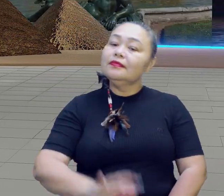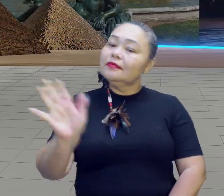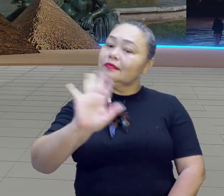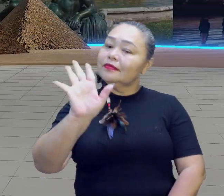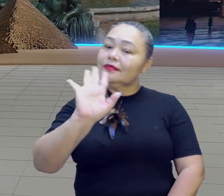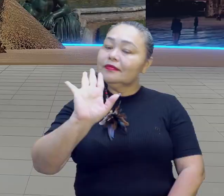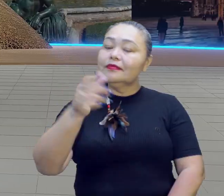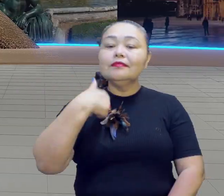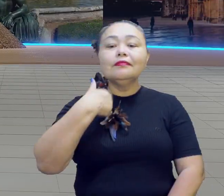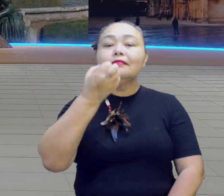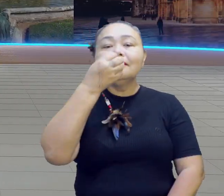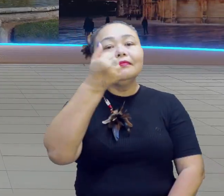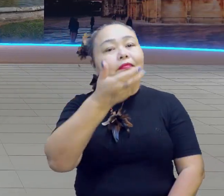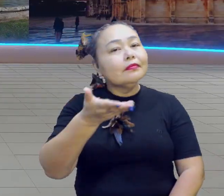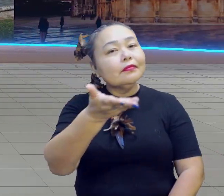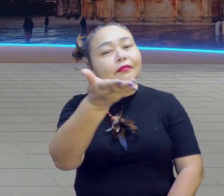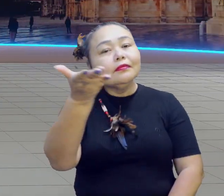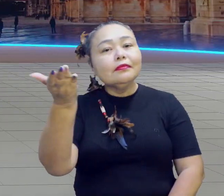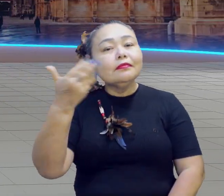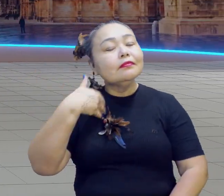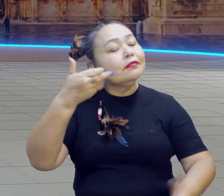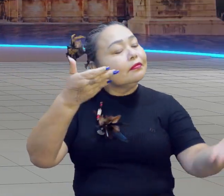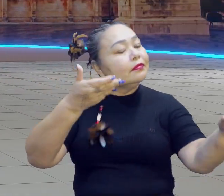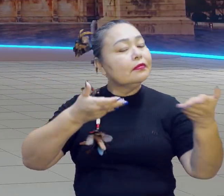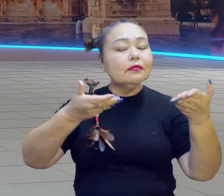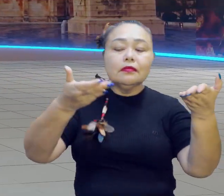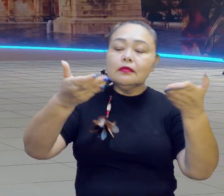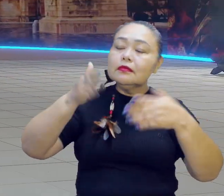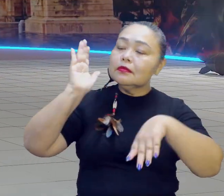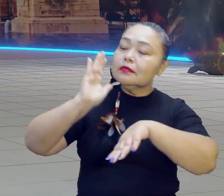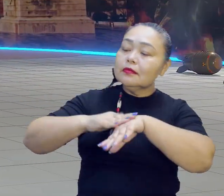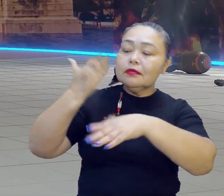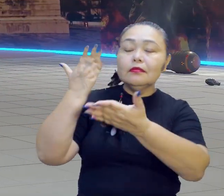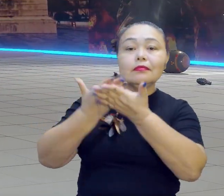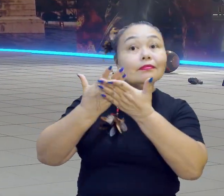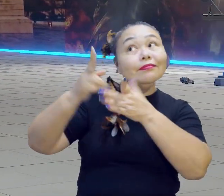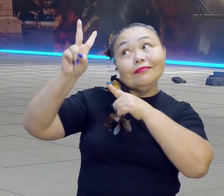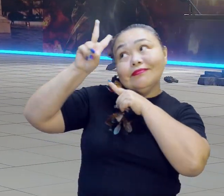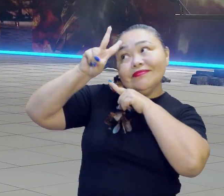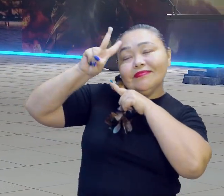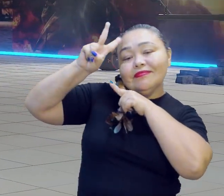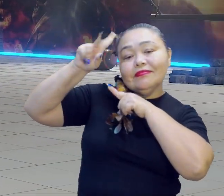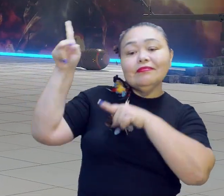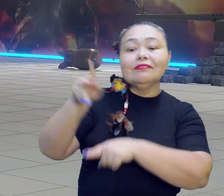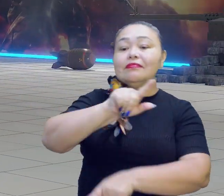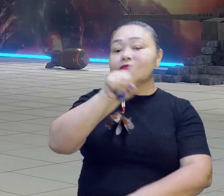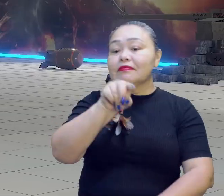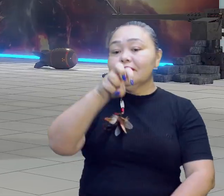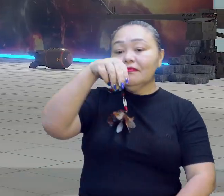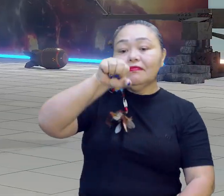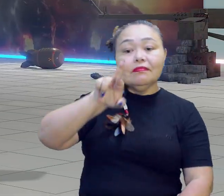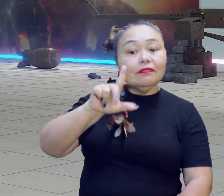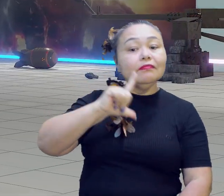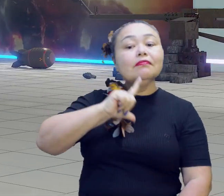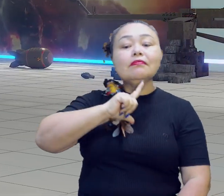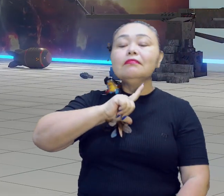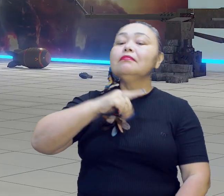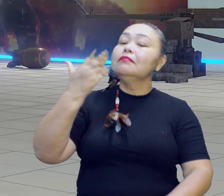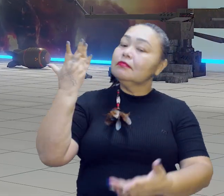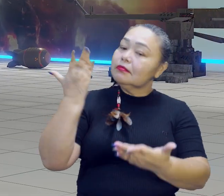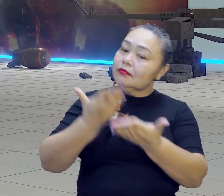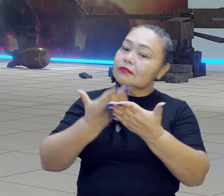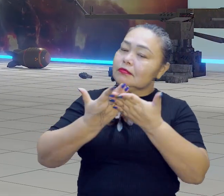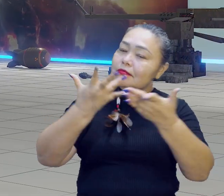Olá pessoal, tudo bem com vocês? Bem-vindos a mais uma aula de História. Eu sou a professora Zilmar e a sua aula